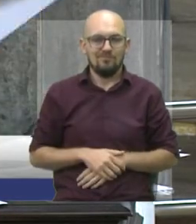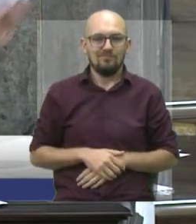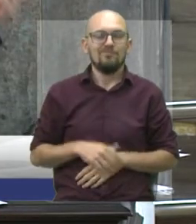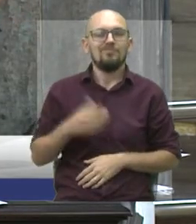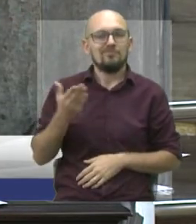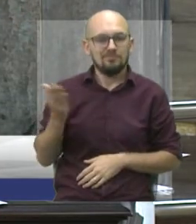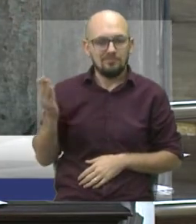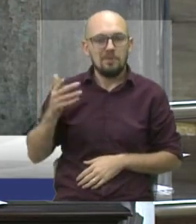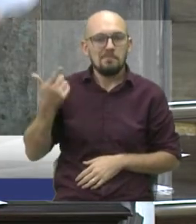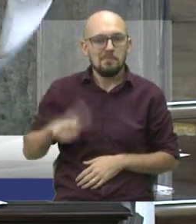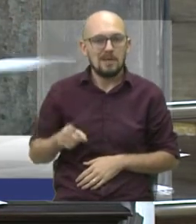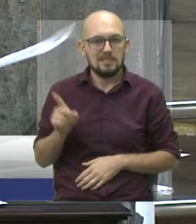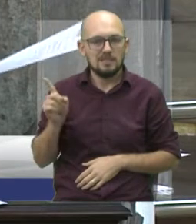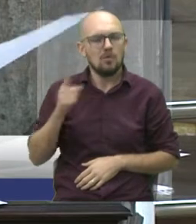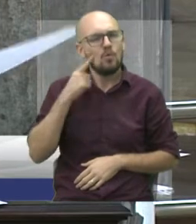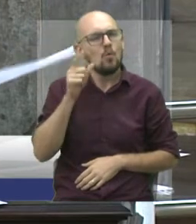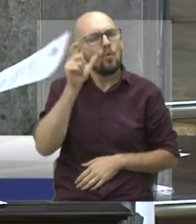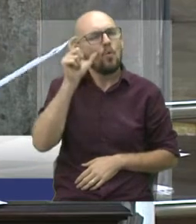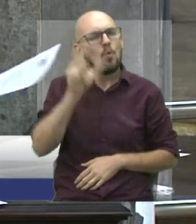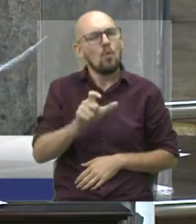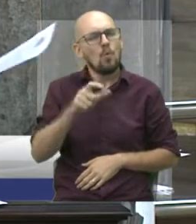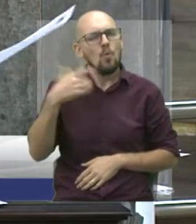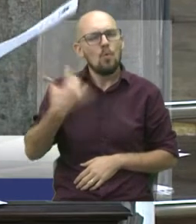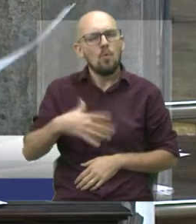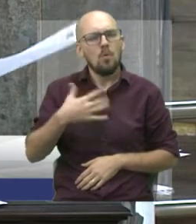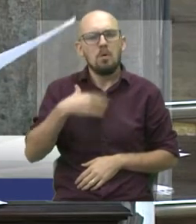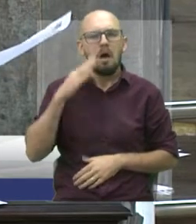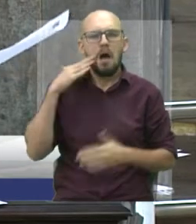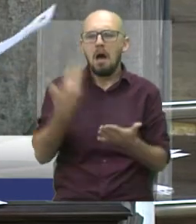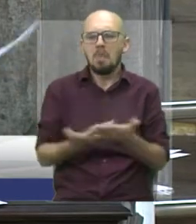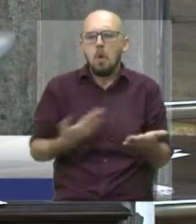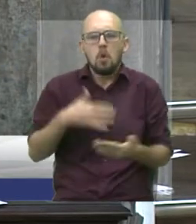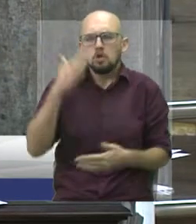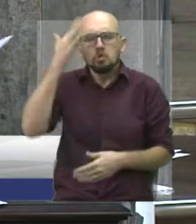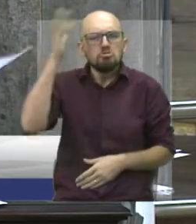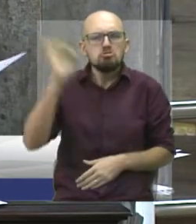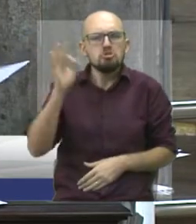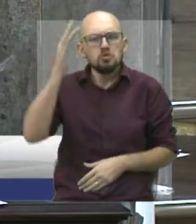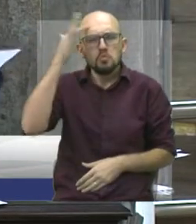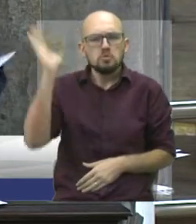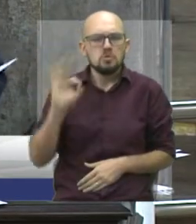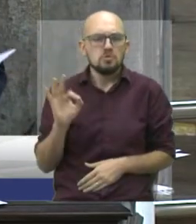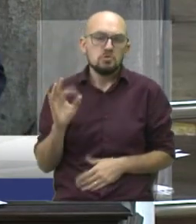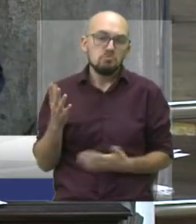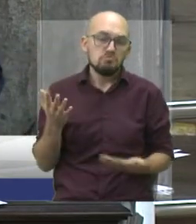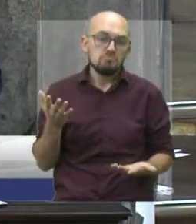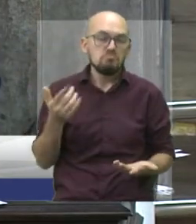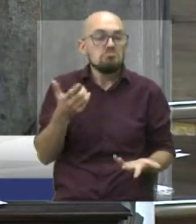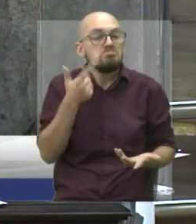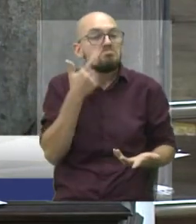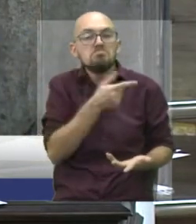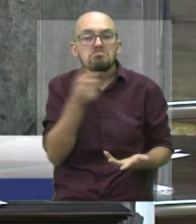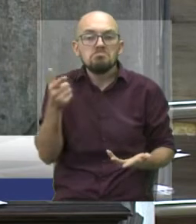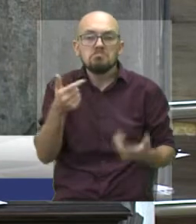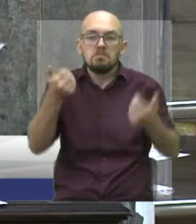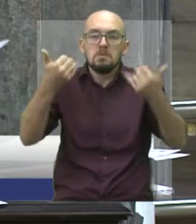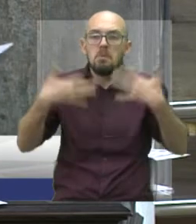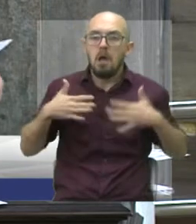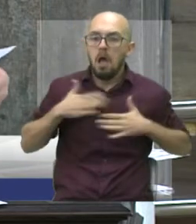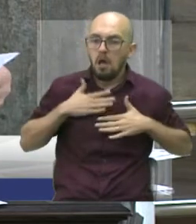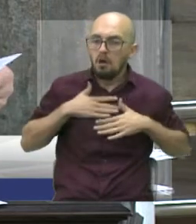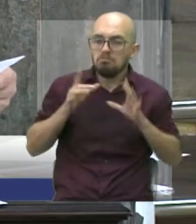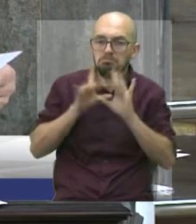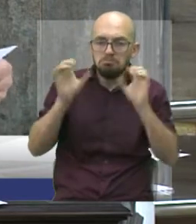Temos aqui uma coisa interessantíssima, que eu não entendi até agora, que eu queria que alguém, para subir aqui e me